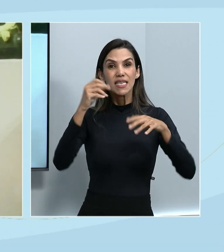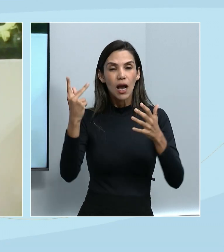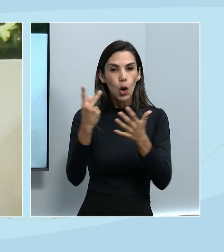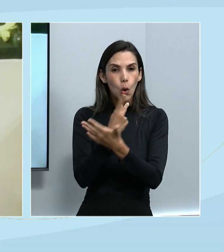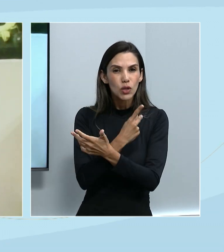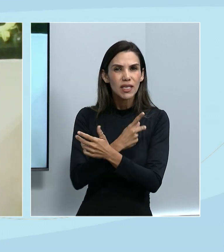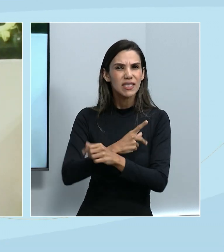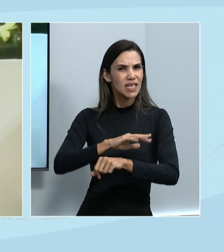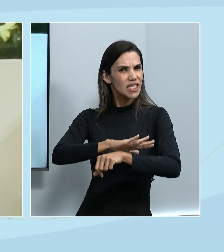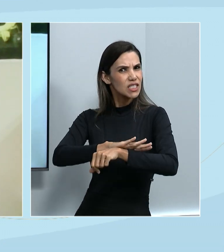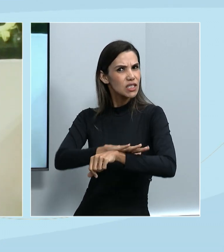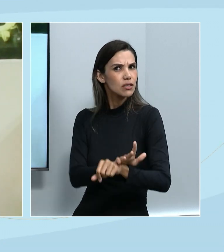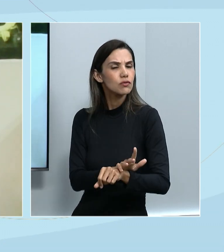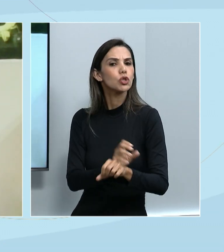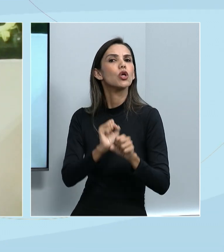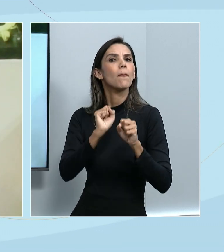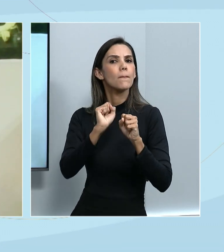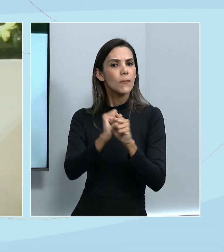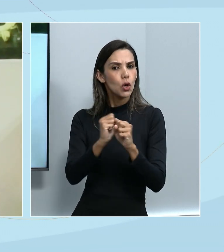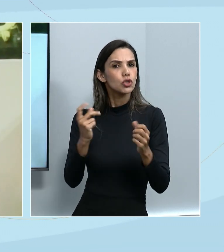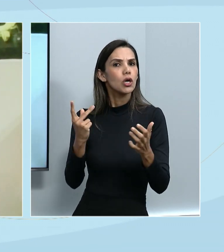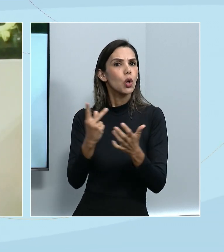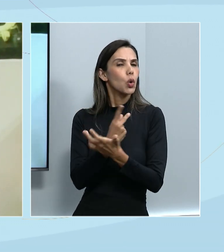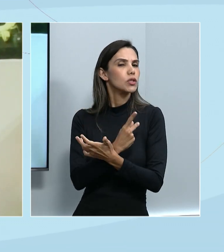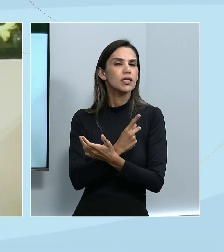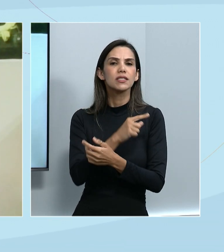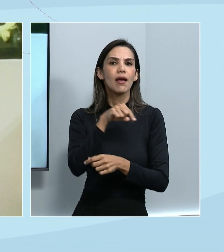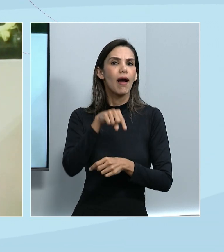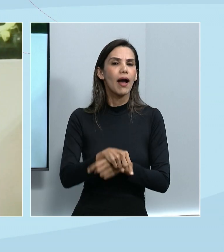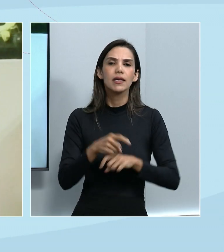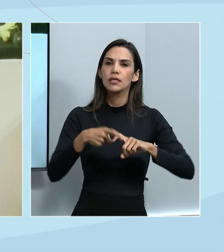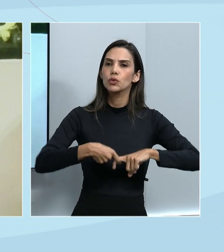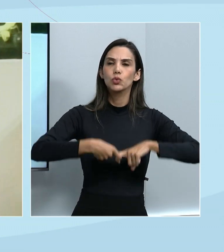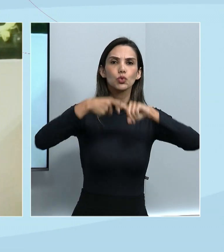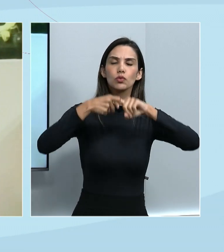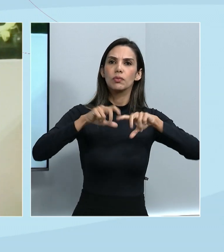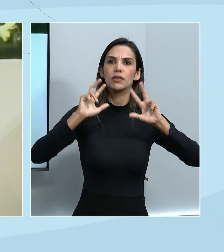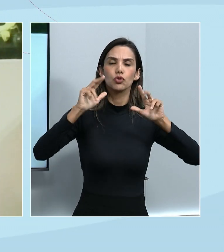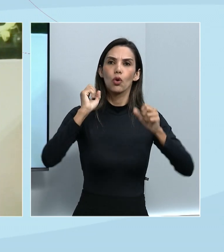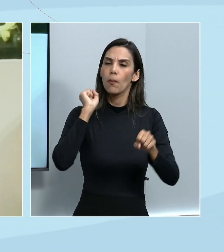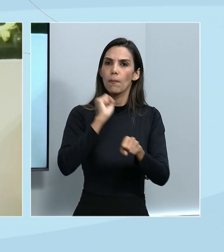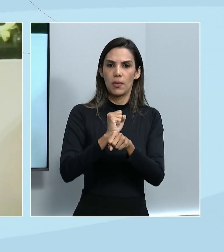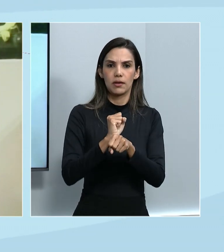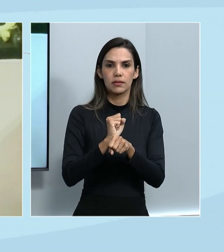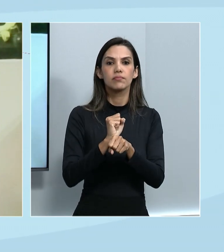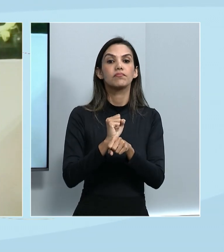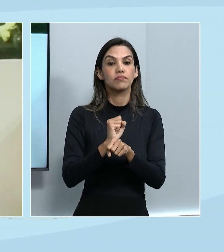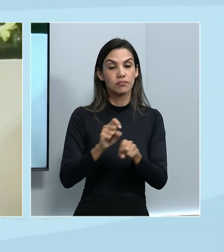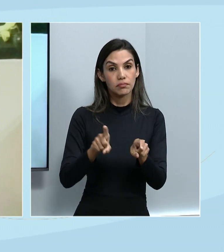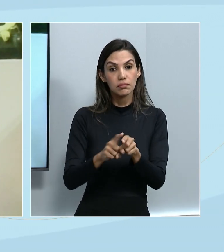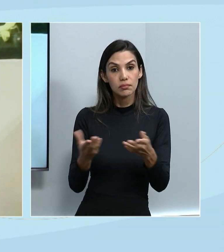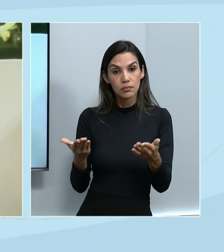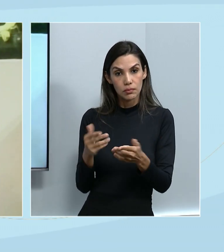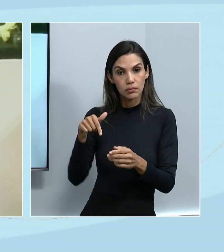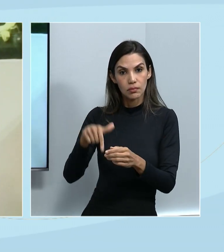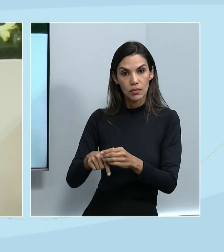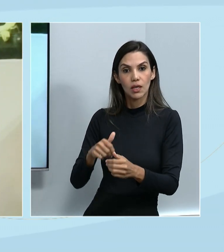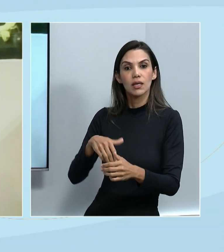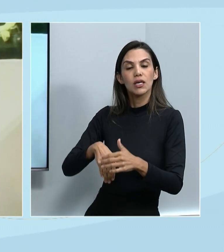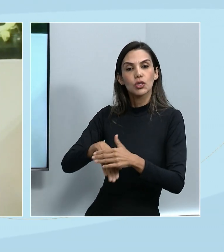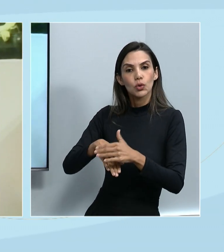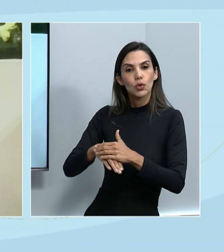racista pode gerar, inclusive, a suspensão do jogo. No futebol de campo, nós temos hoje em dia cada vez